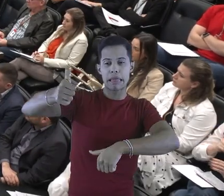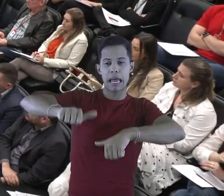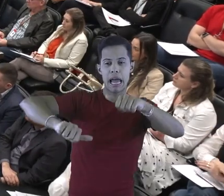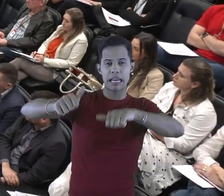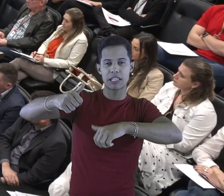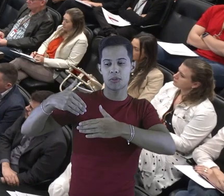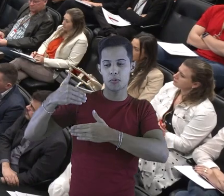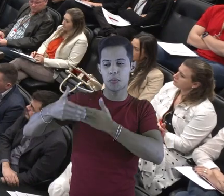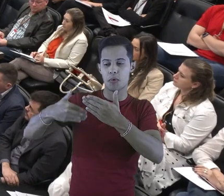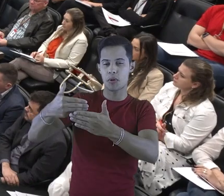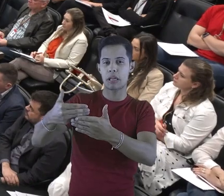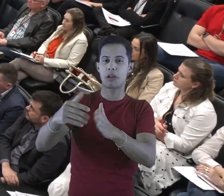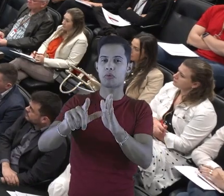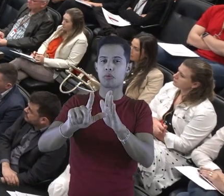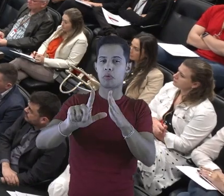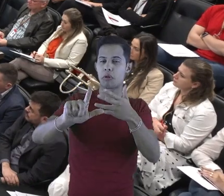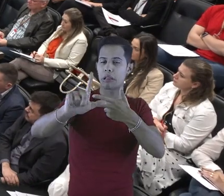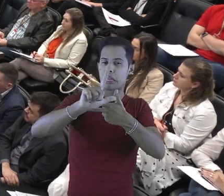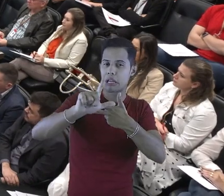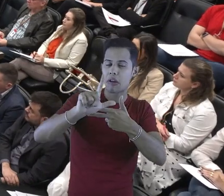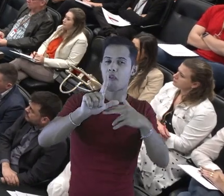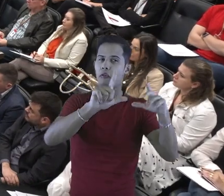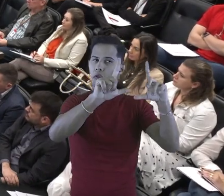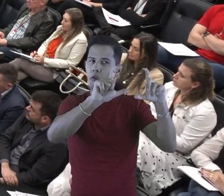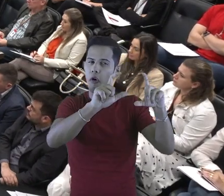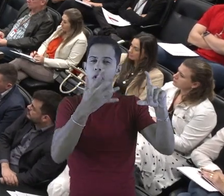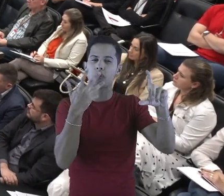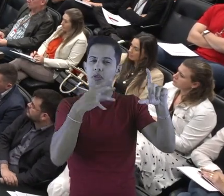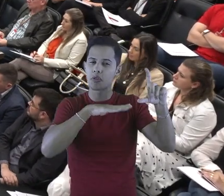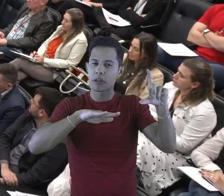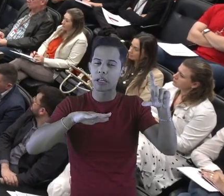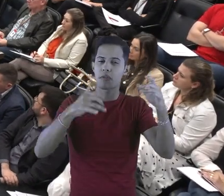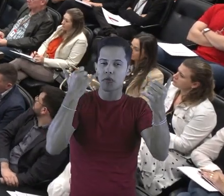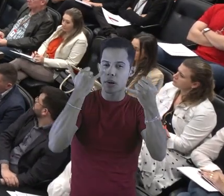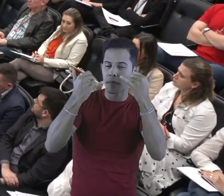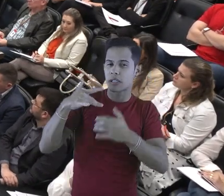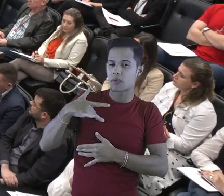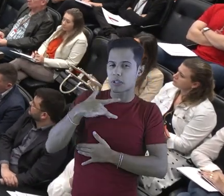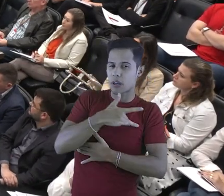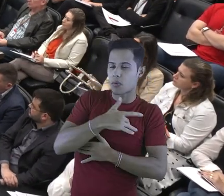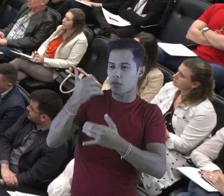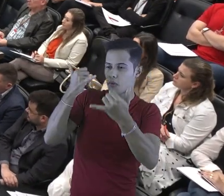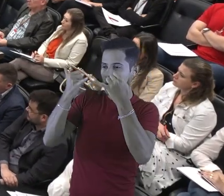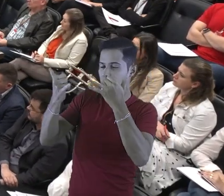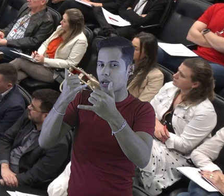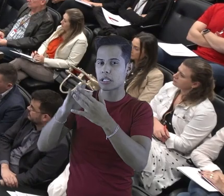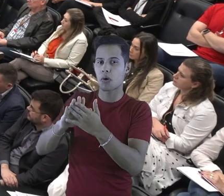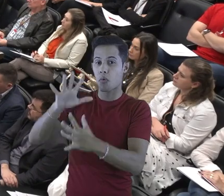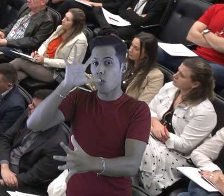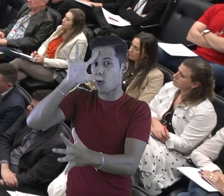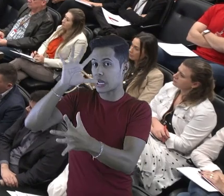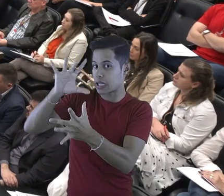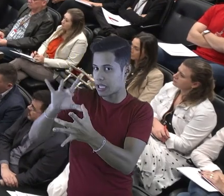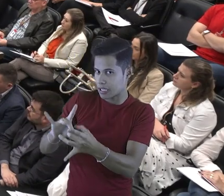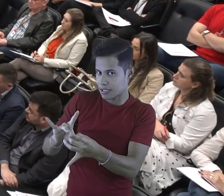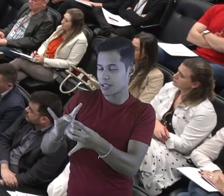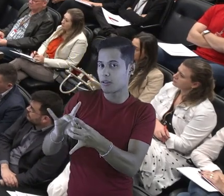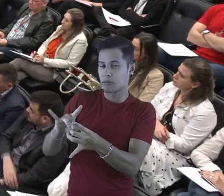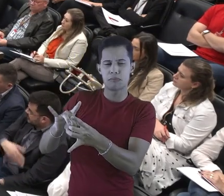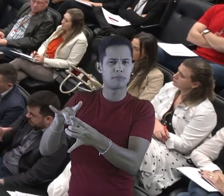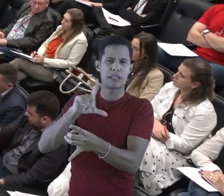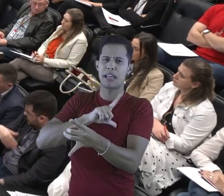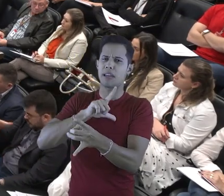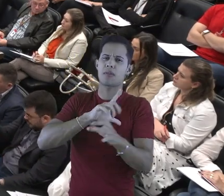processo legislativo, fotos de criança, informações sensíveis, dados de saúde, dados de orientação sexual, porque aí você pode ter